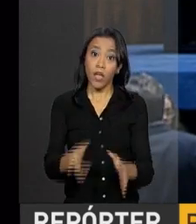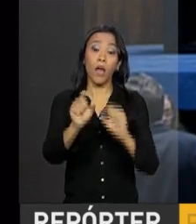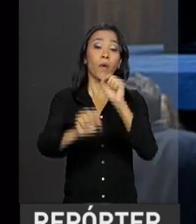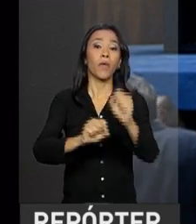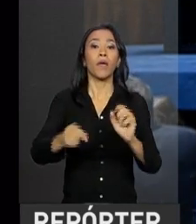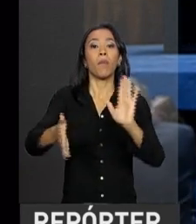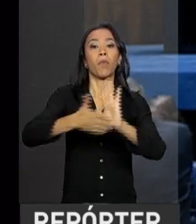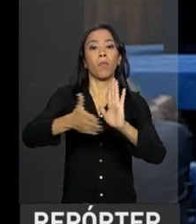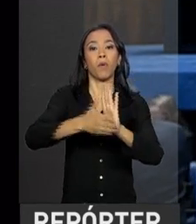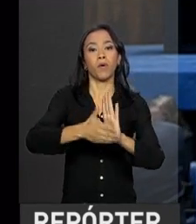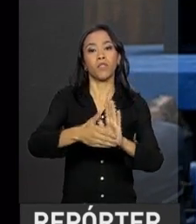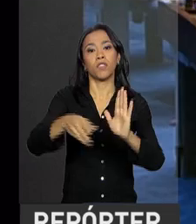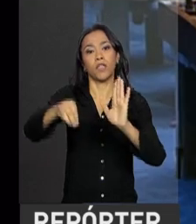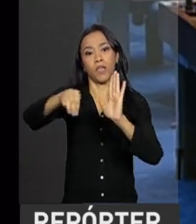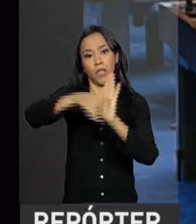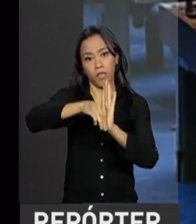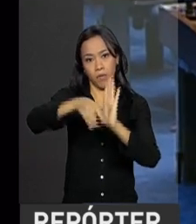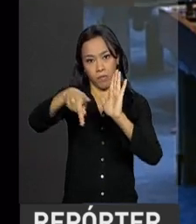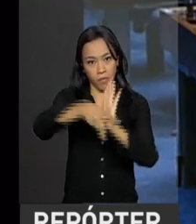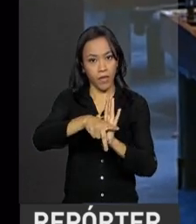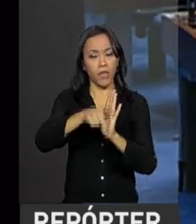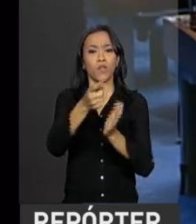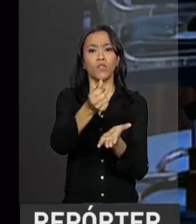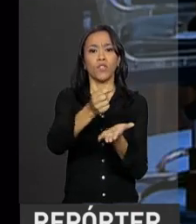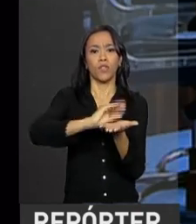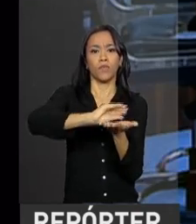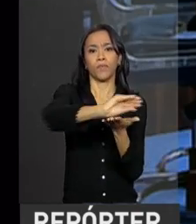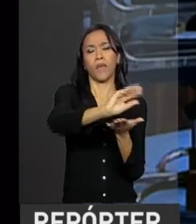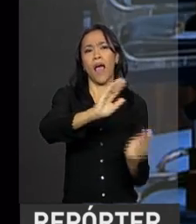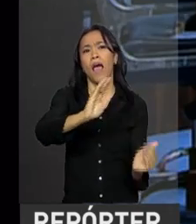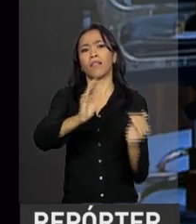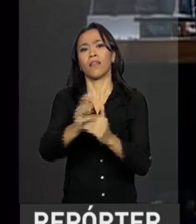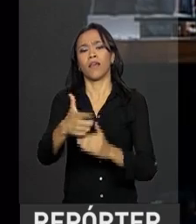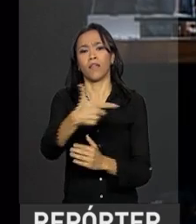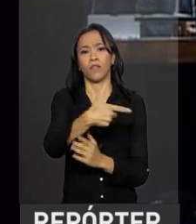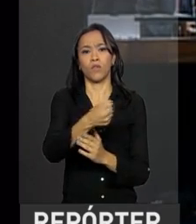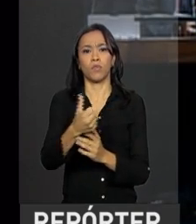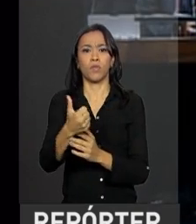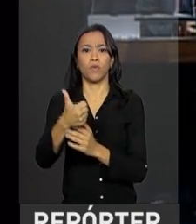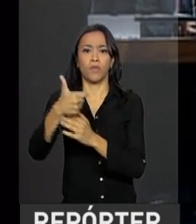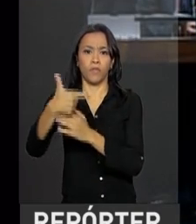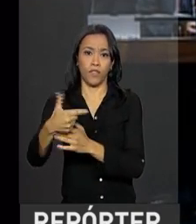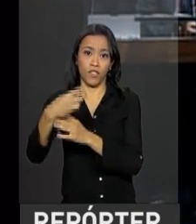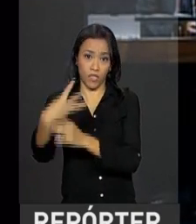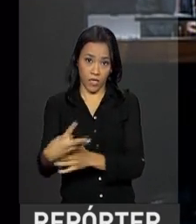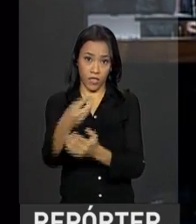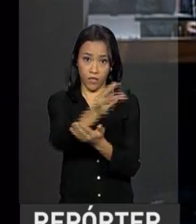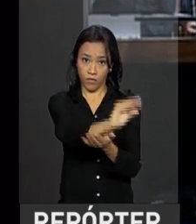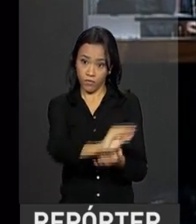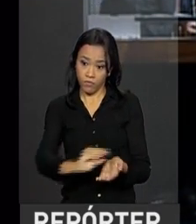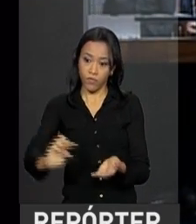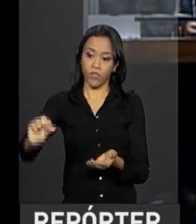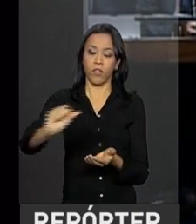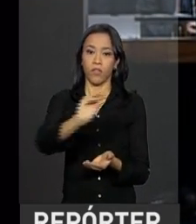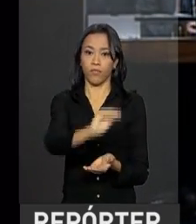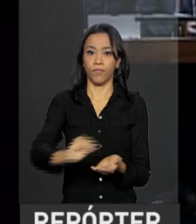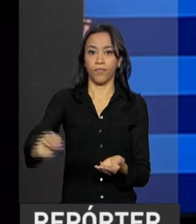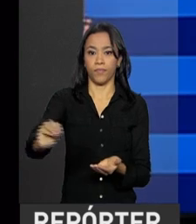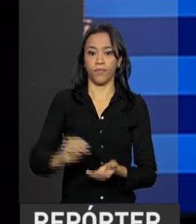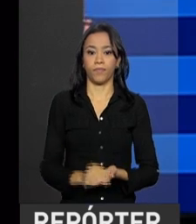constitucional que desvincula as receitas da União até 2023 54 não 15